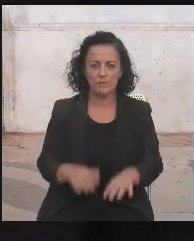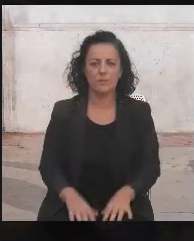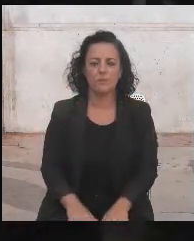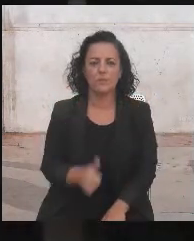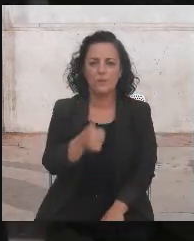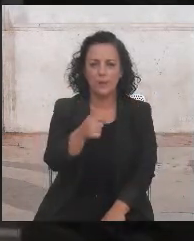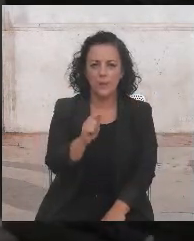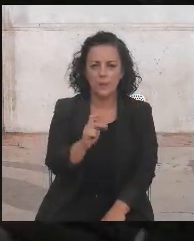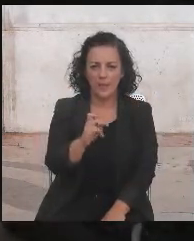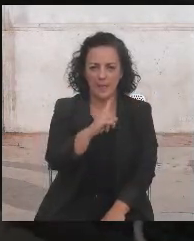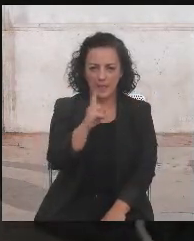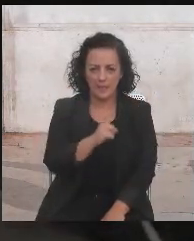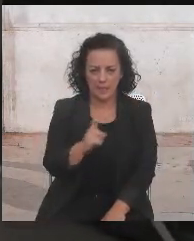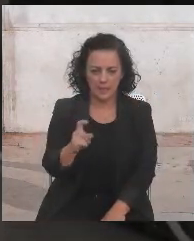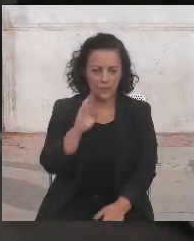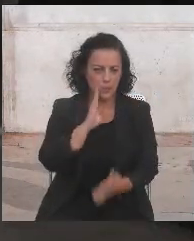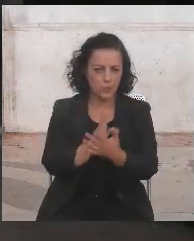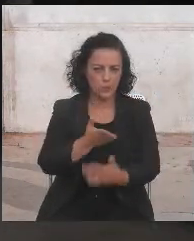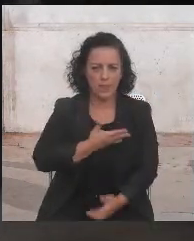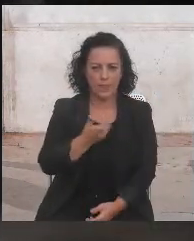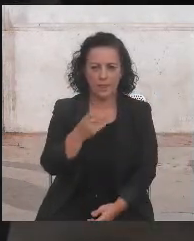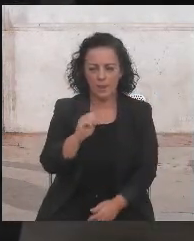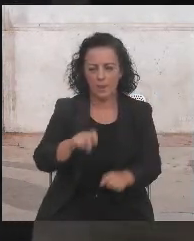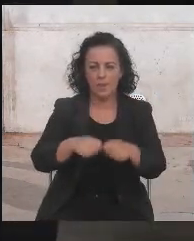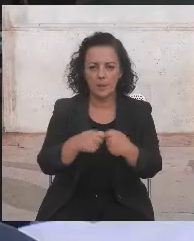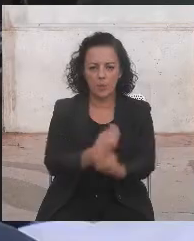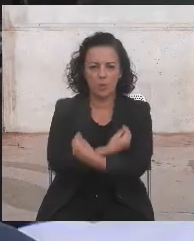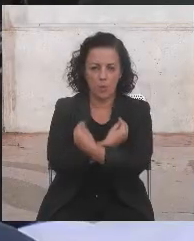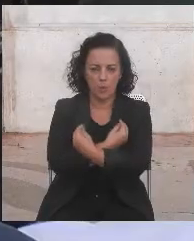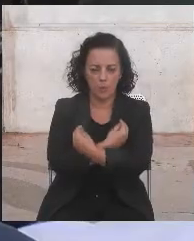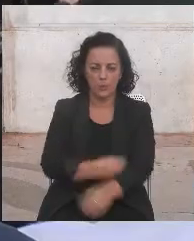Beatriz Belina Pereira Gomes Dias, Bloco de Esquerda.